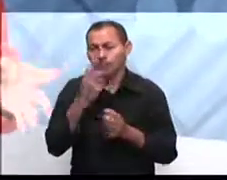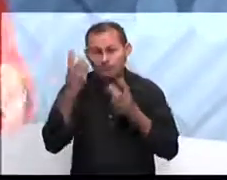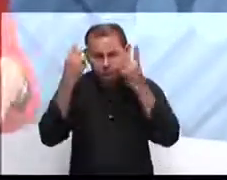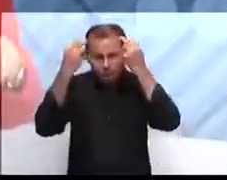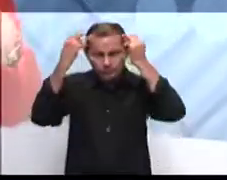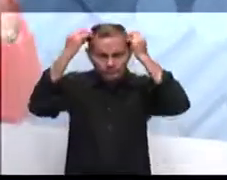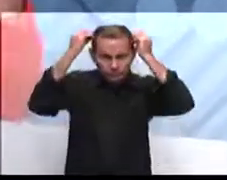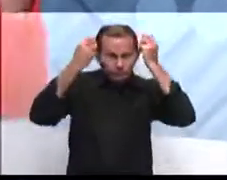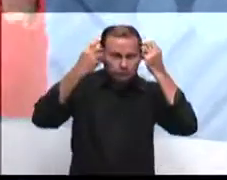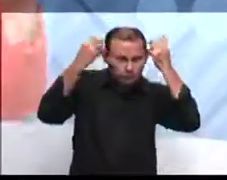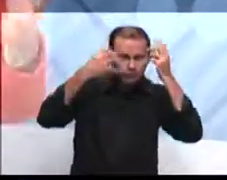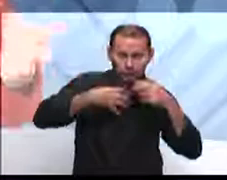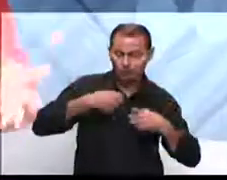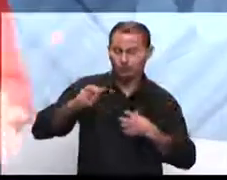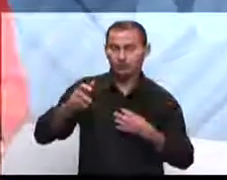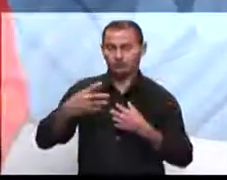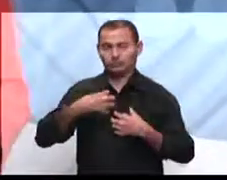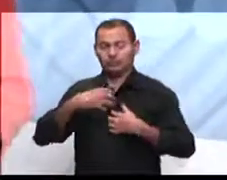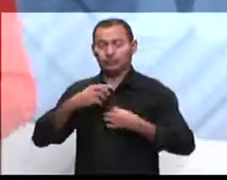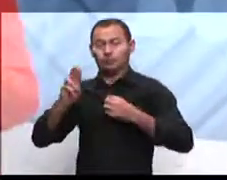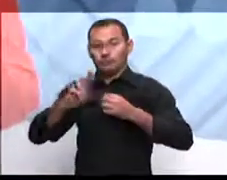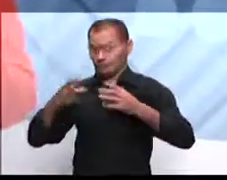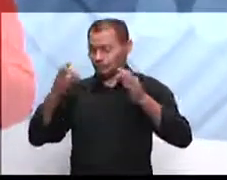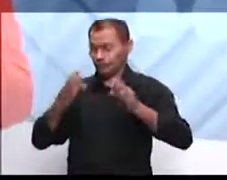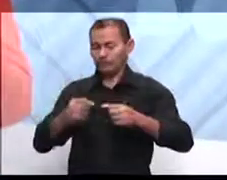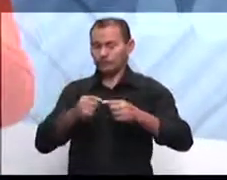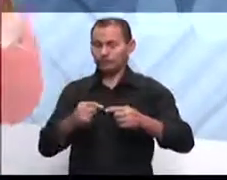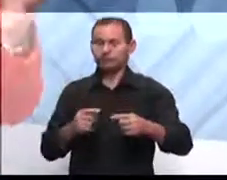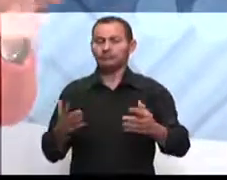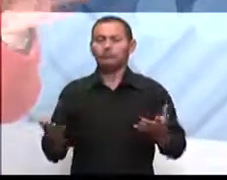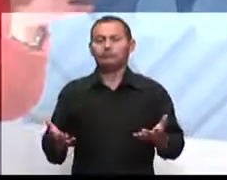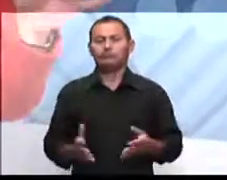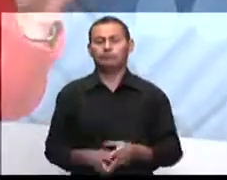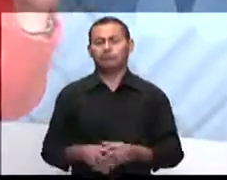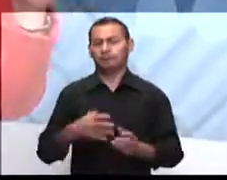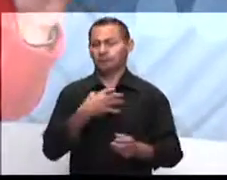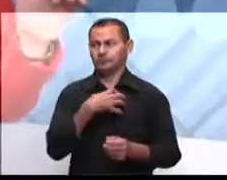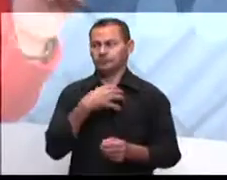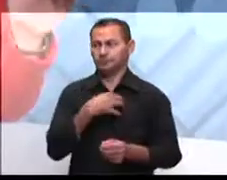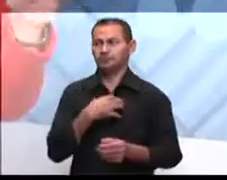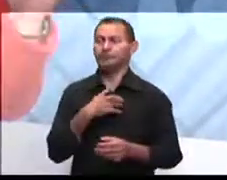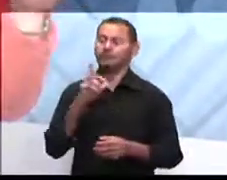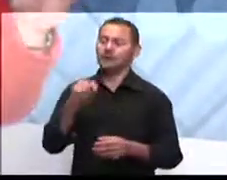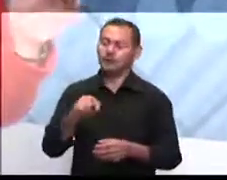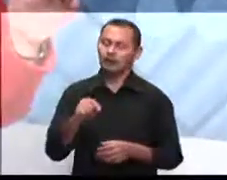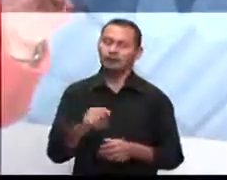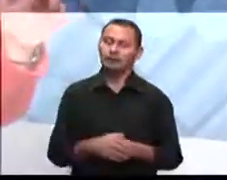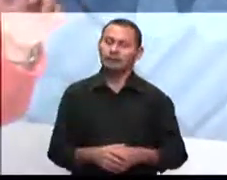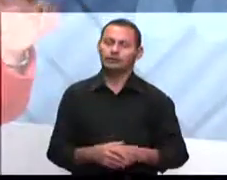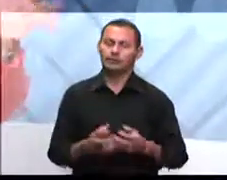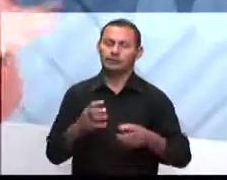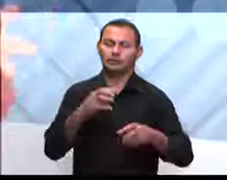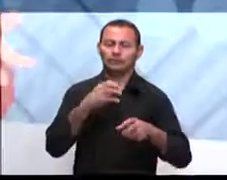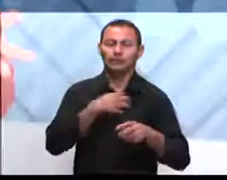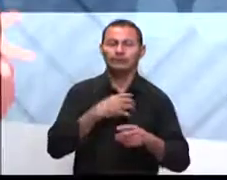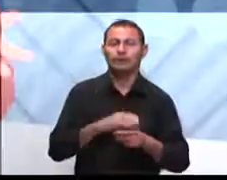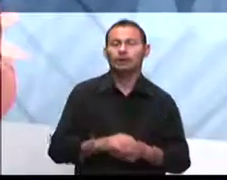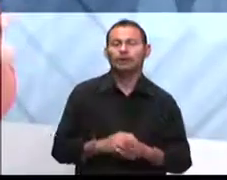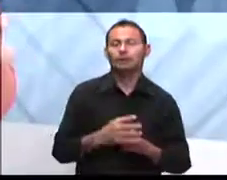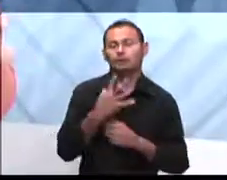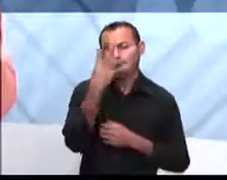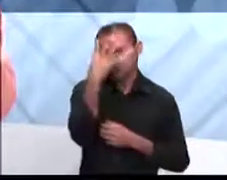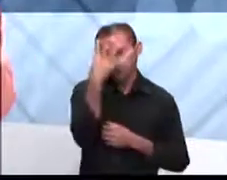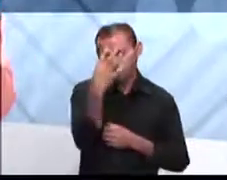cabelo é de um jeito, estou vestindo de uma forma, né? Então, a situação é dessa forma.